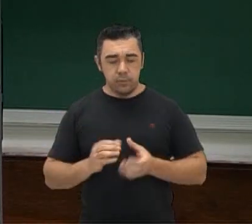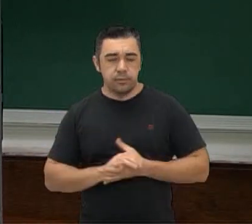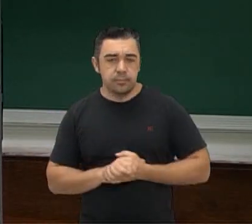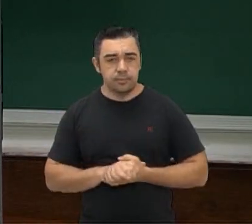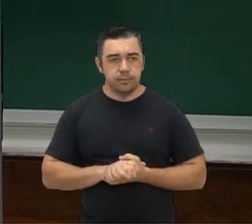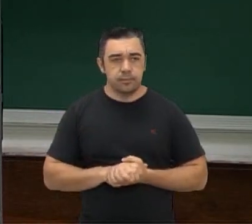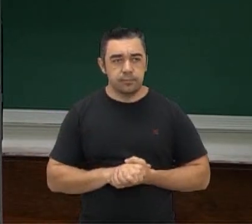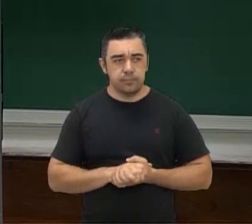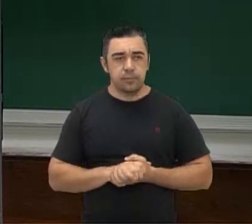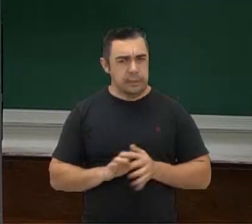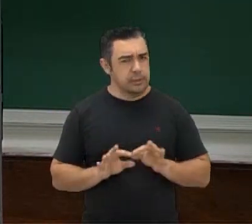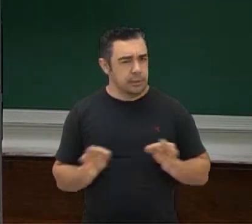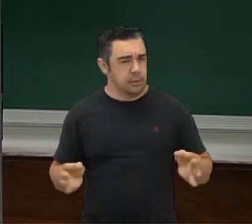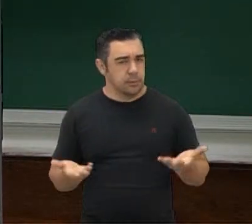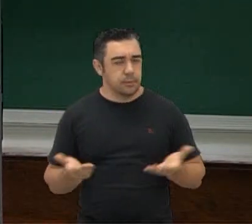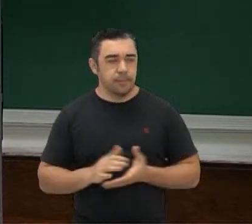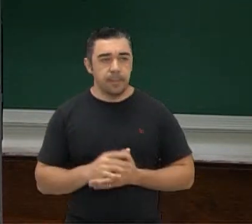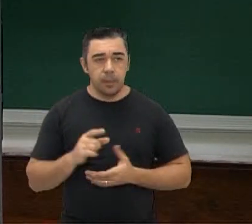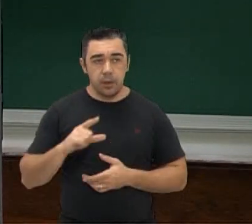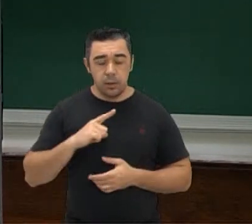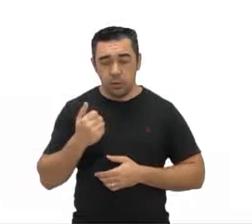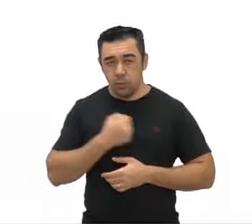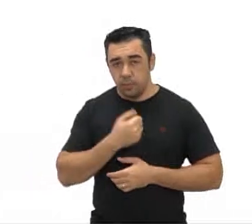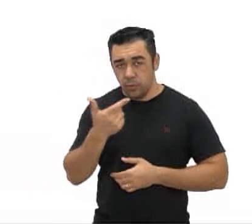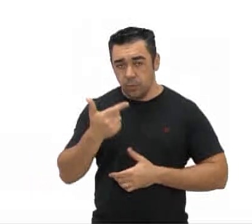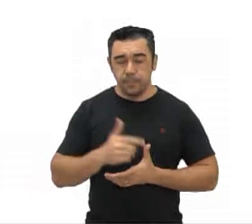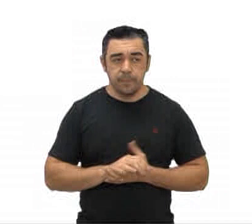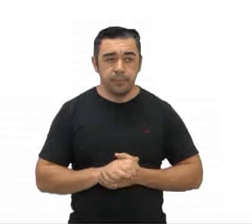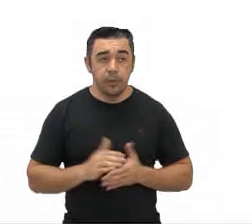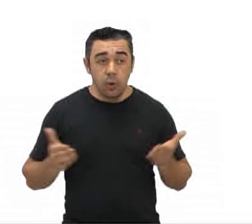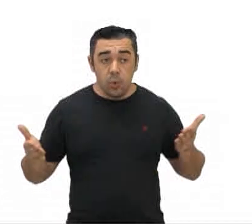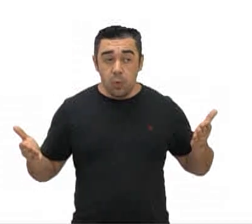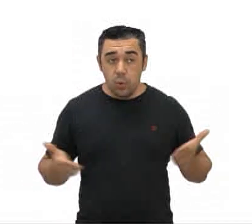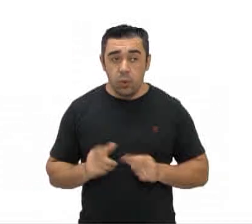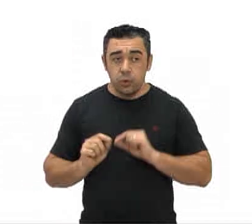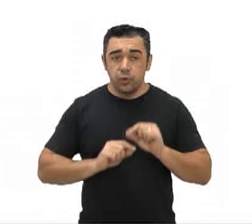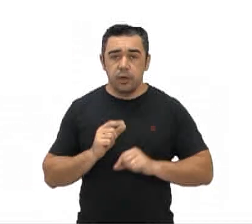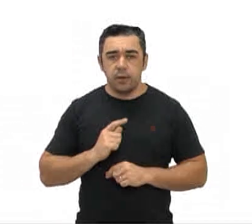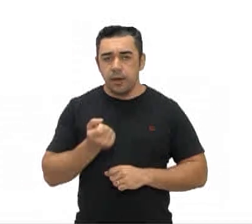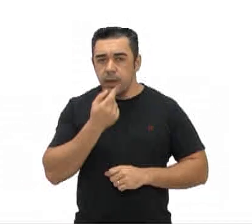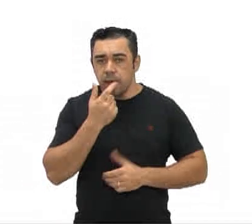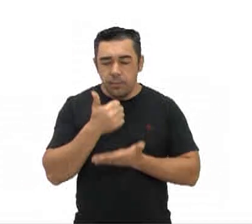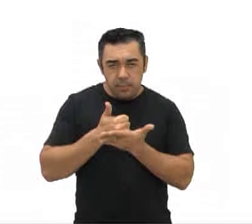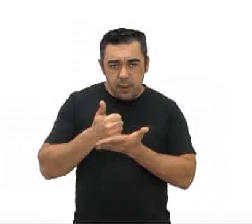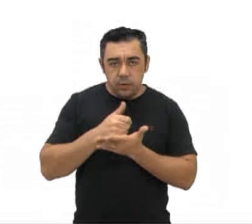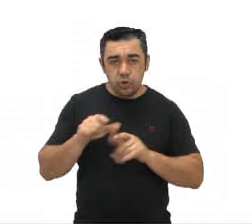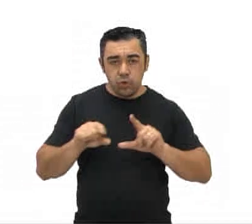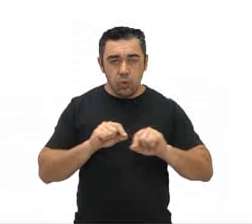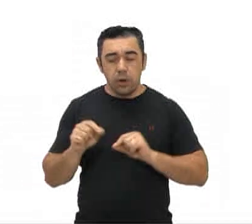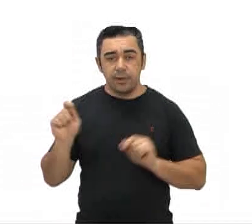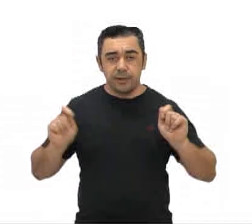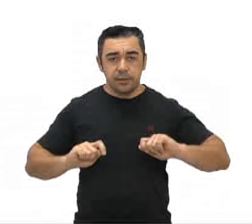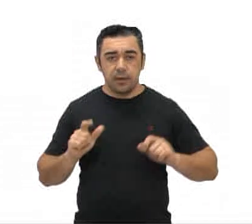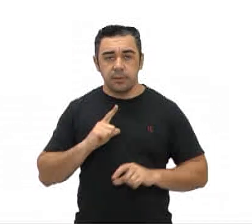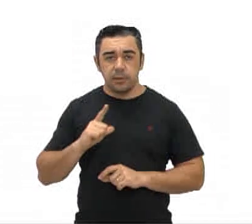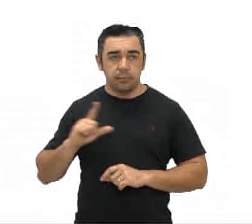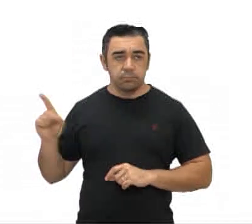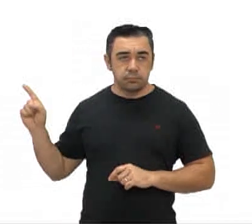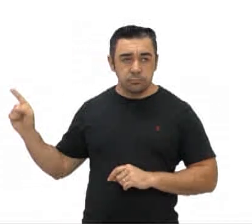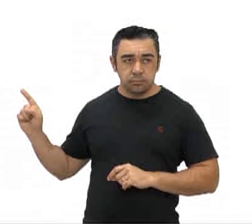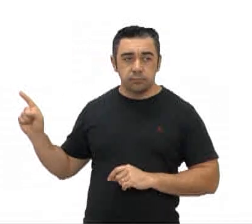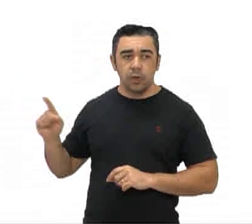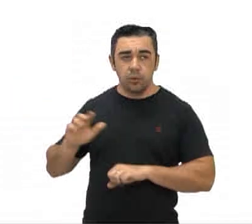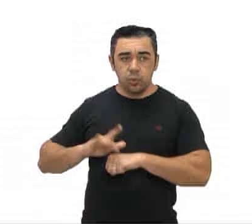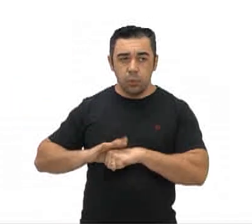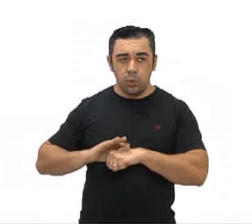bacana. Bem simples essa, né? Vamos para o número 2. Atualmente, o medicamento de escolha para o tratamento da esquistossomose